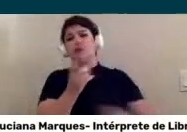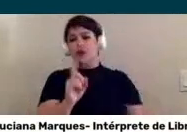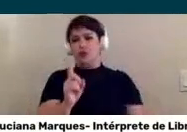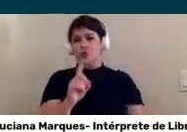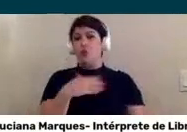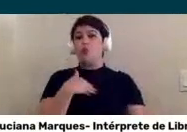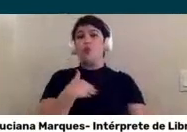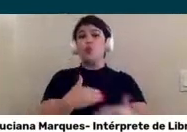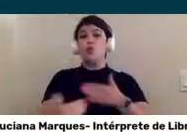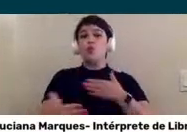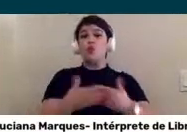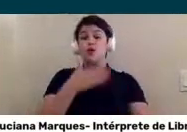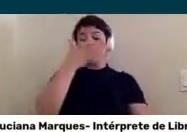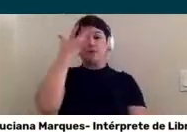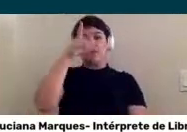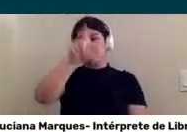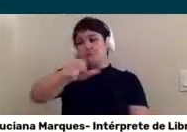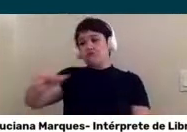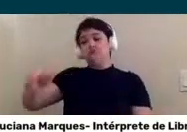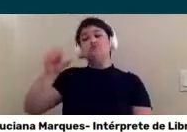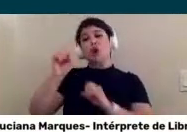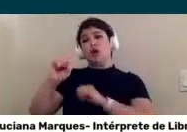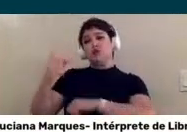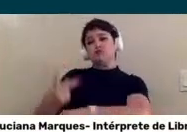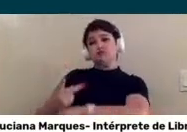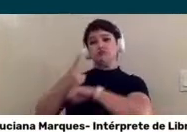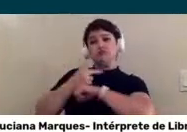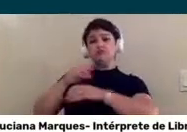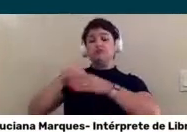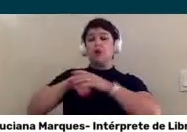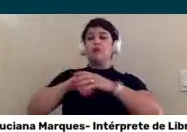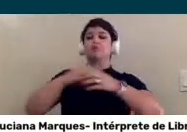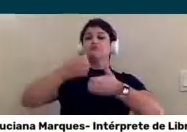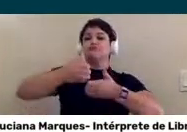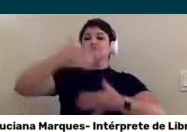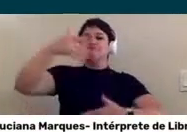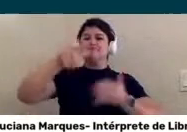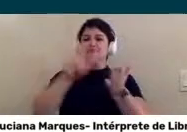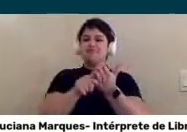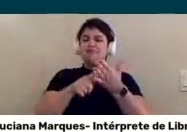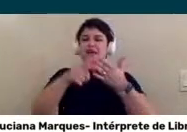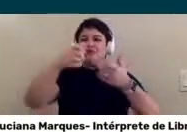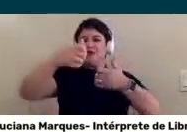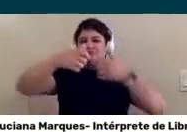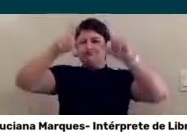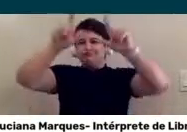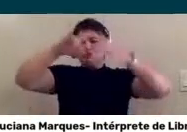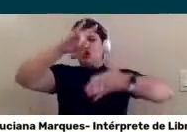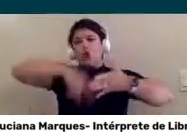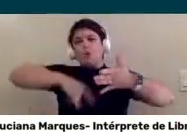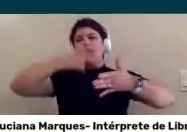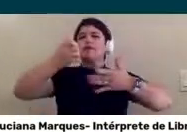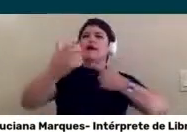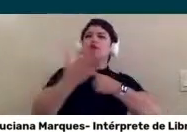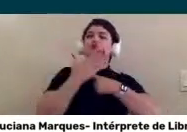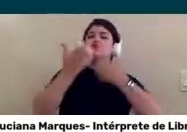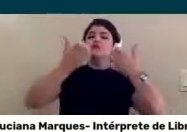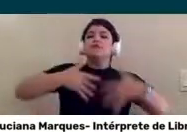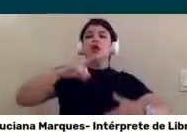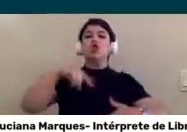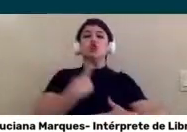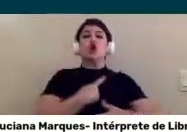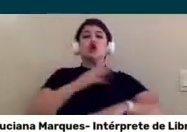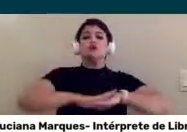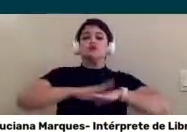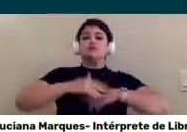pessoa poderia simplesmente solicitar através de um formulário que explica direitinho quais são os serviços, né, que a gente vai